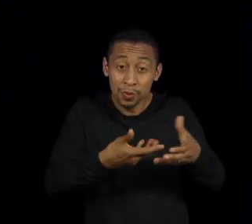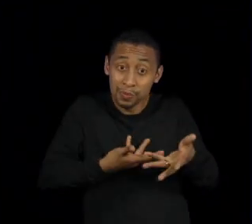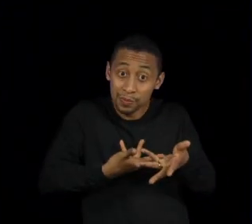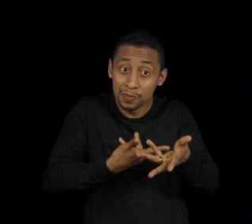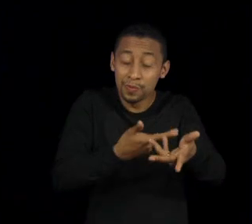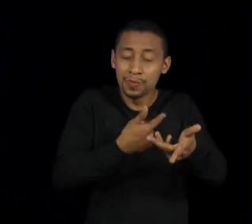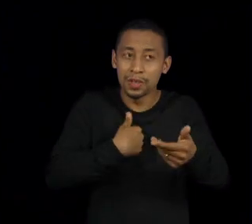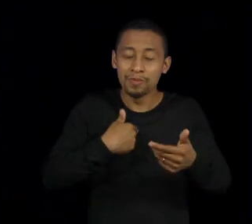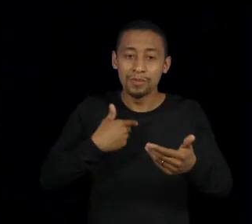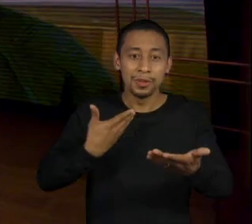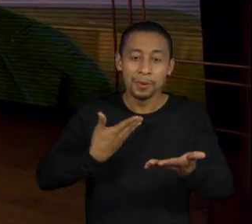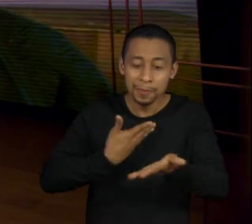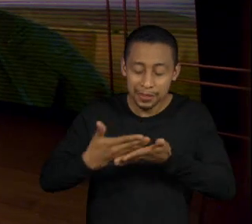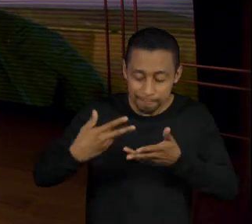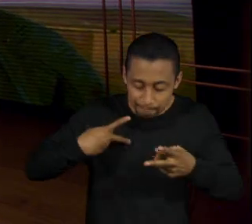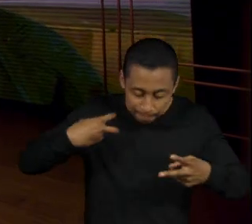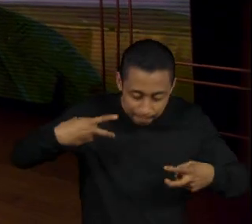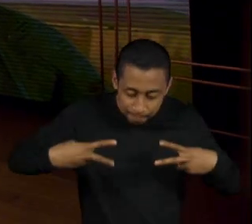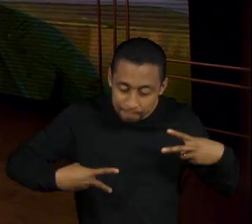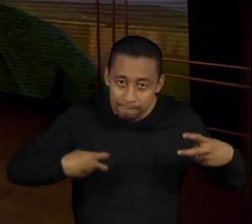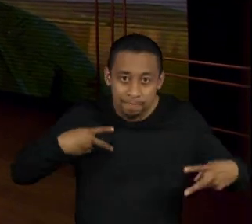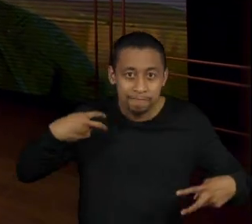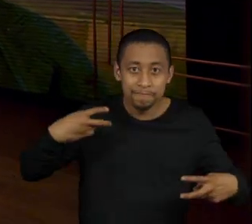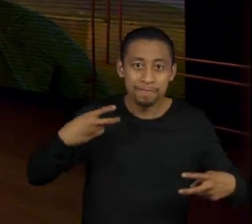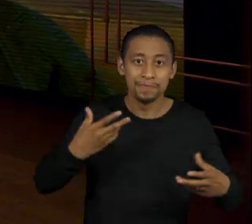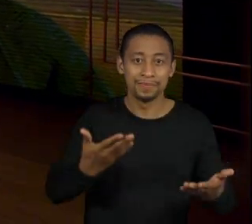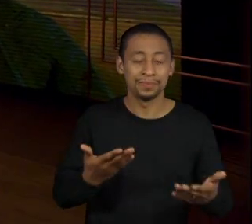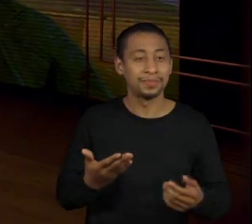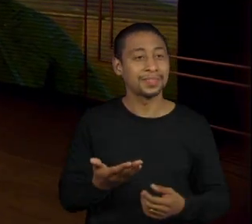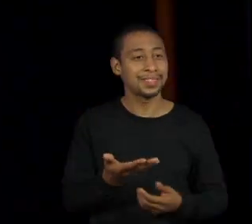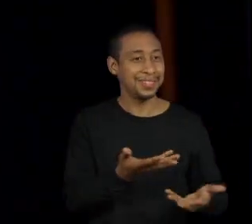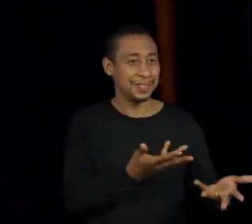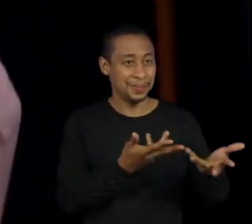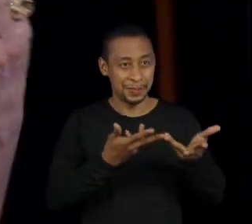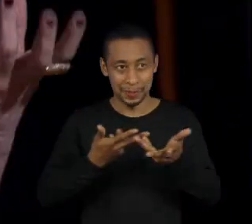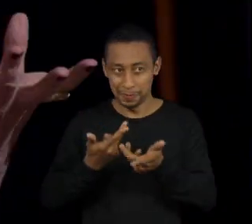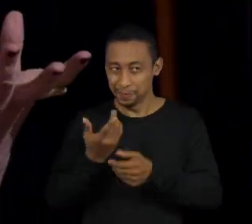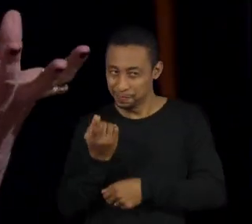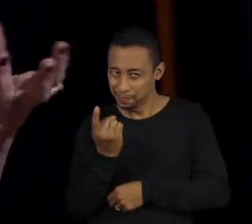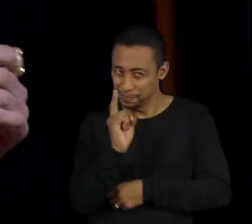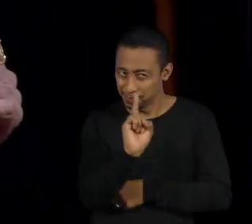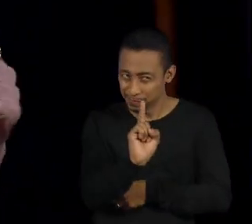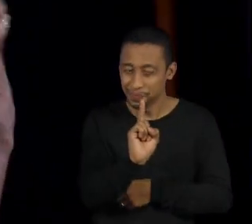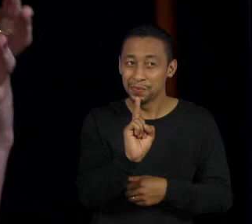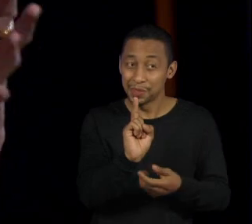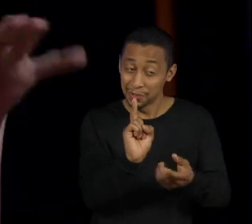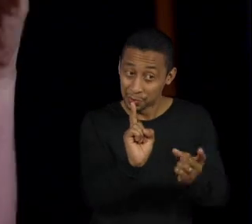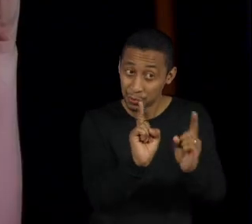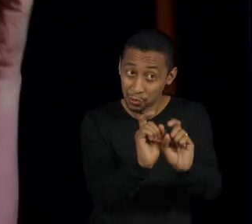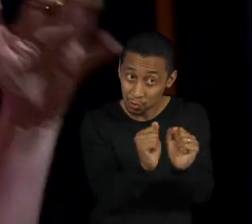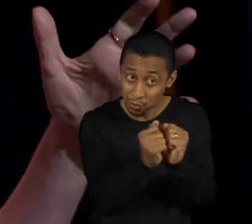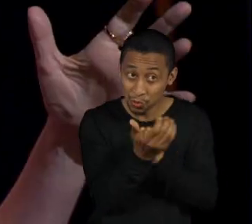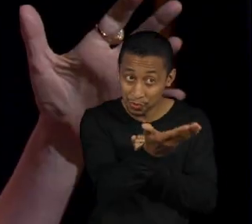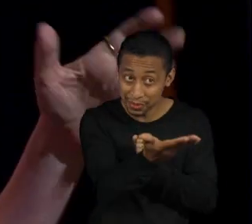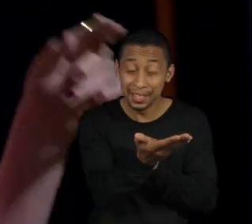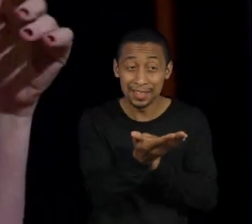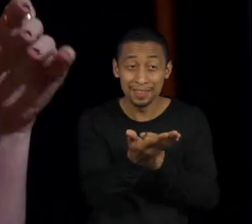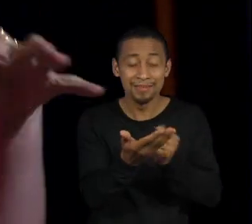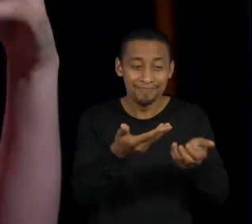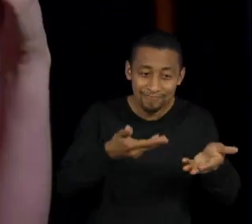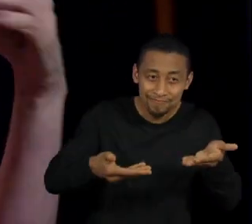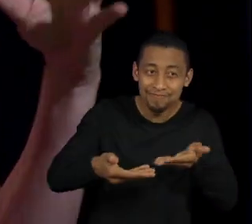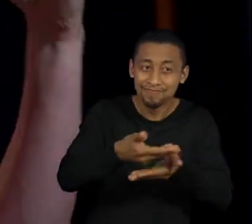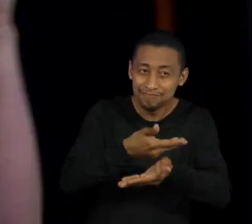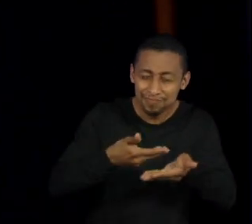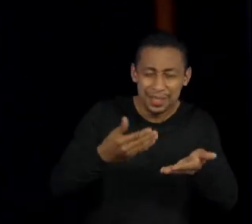me descobrindo, assim. E a gente tem agora o depoimento de uma dessas pessoas que participou aí ativamente dos